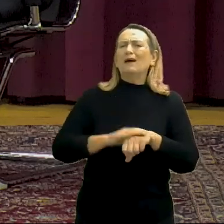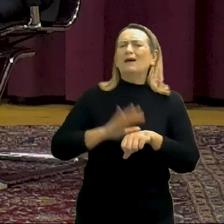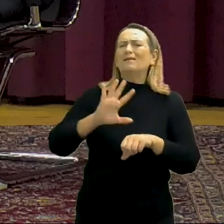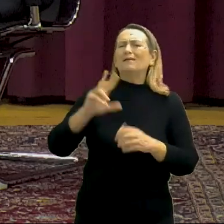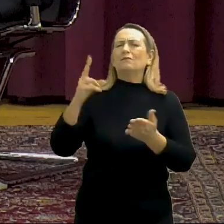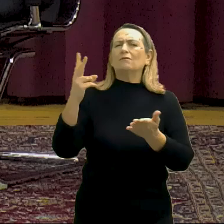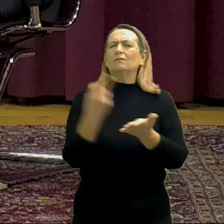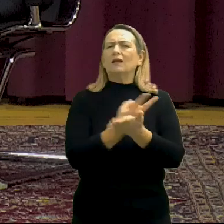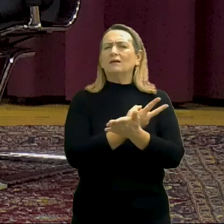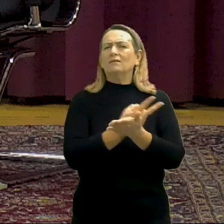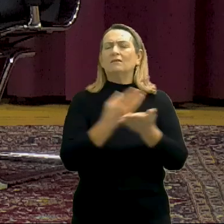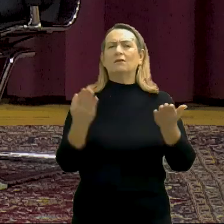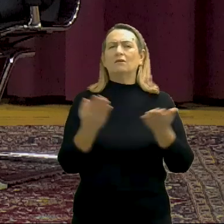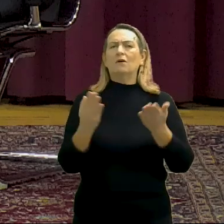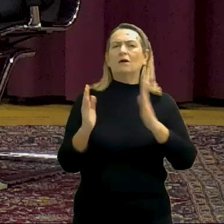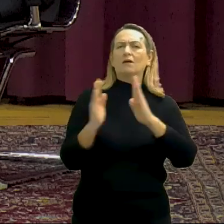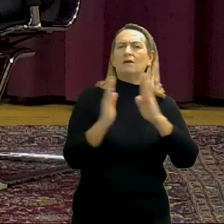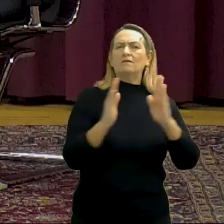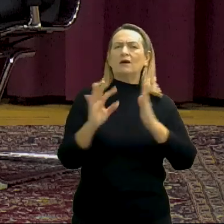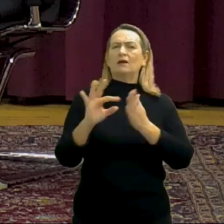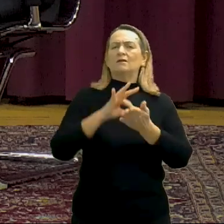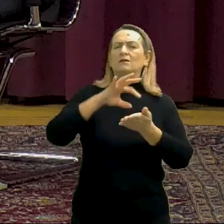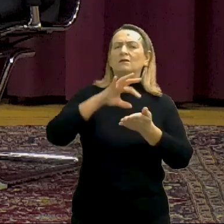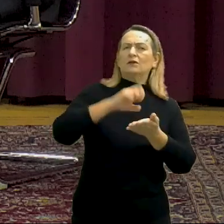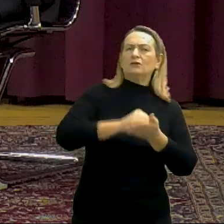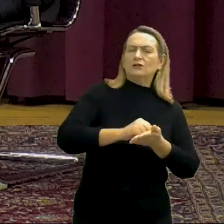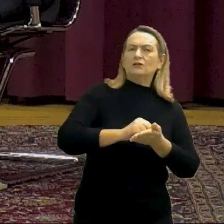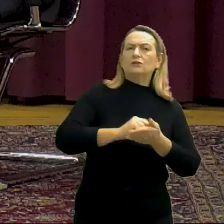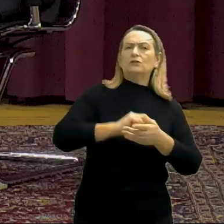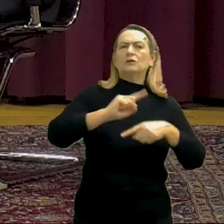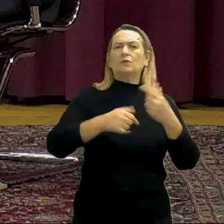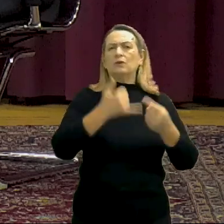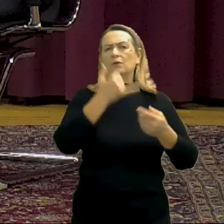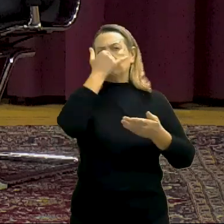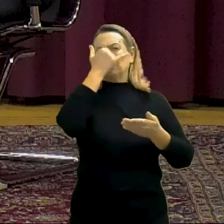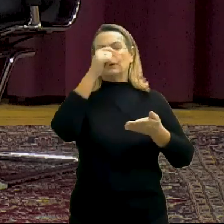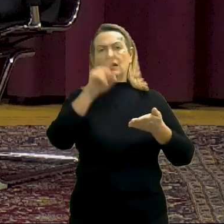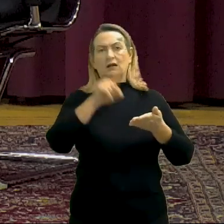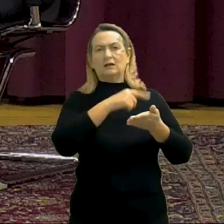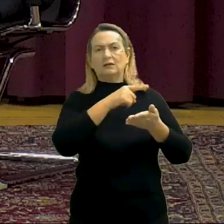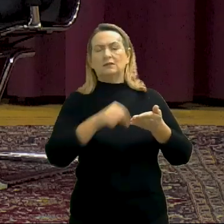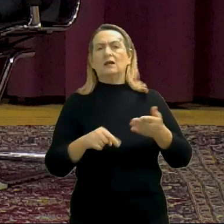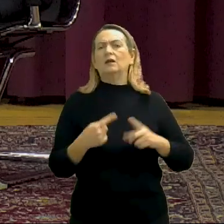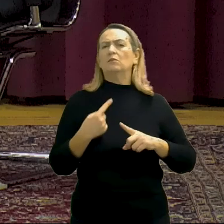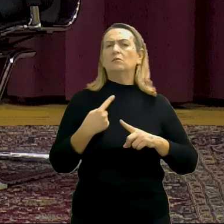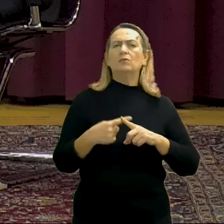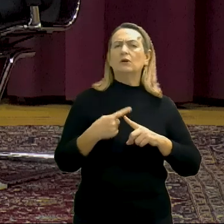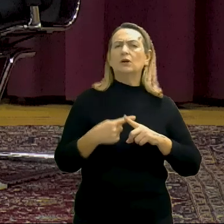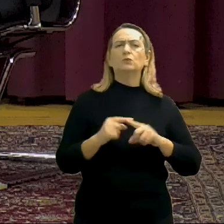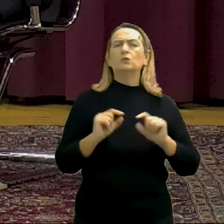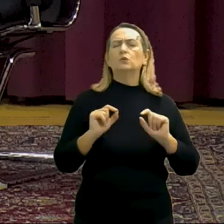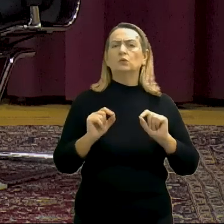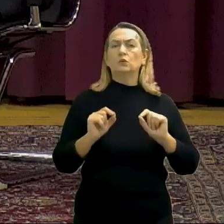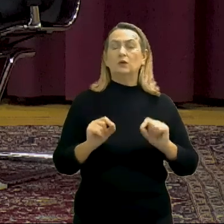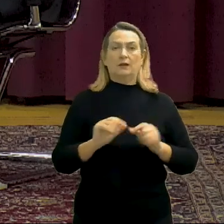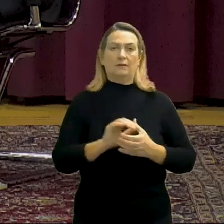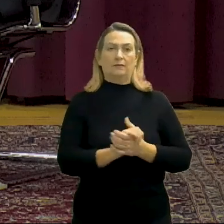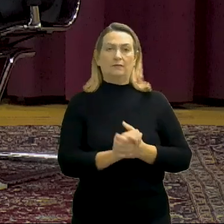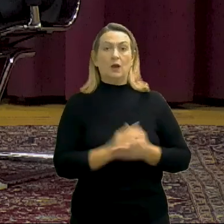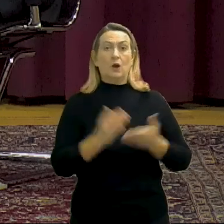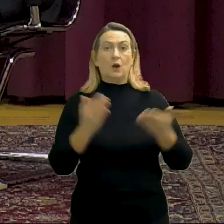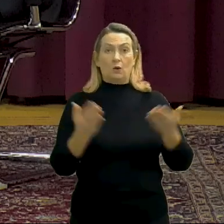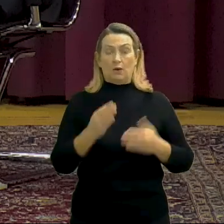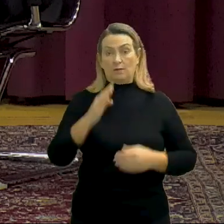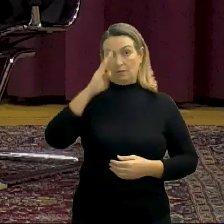nessa fase é nós nós temos esse esses dados mas principalmente nas eleições de